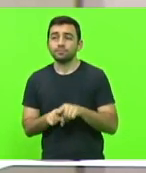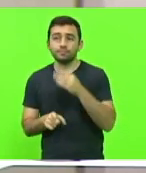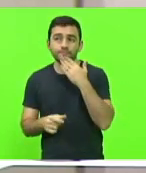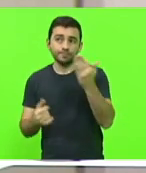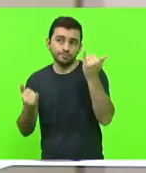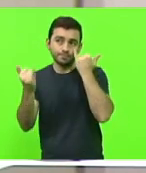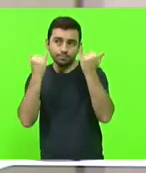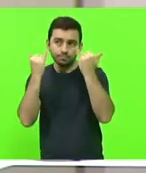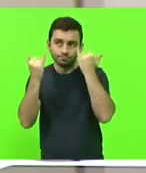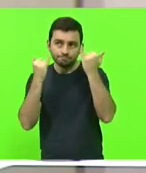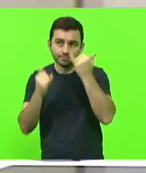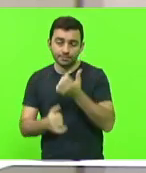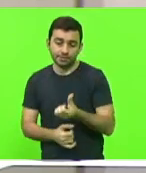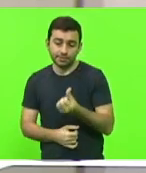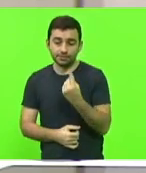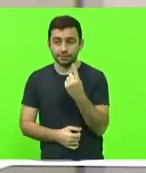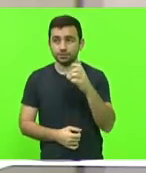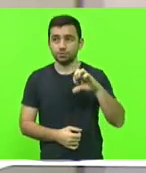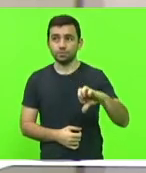Pedido de informação número 619.